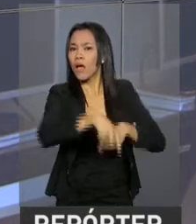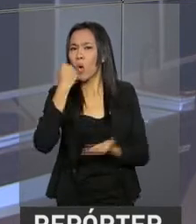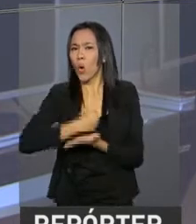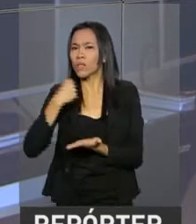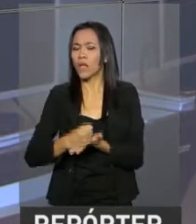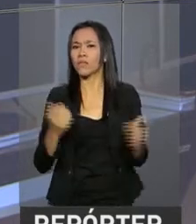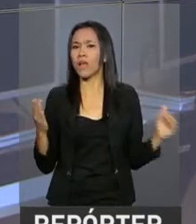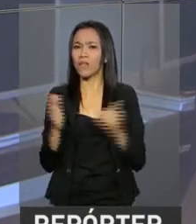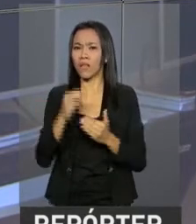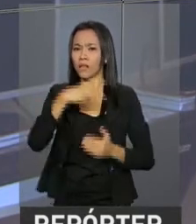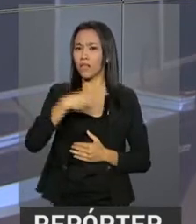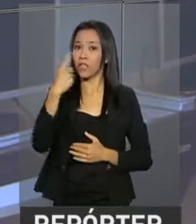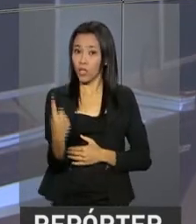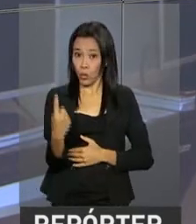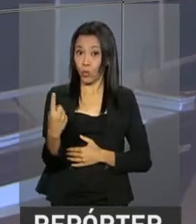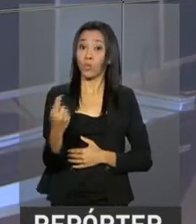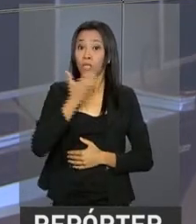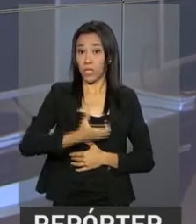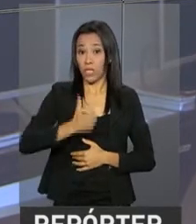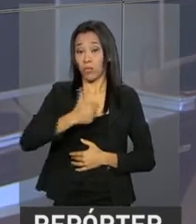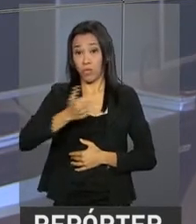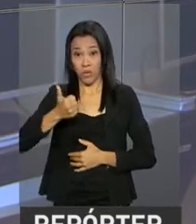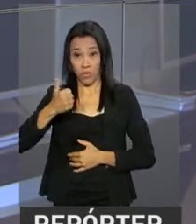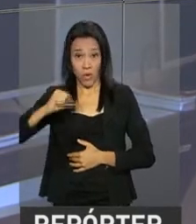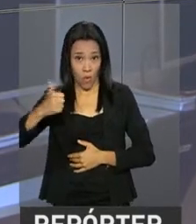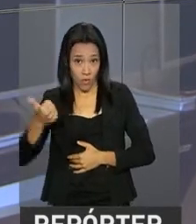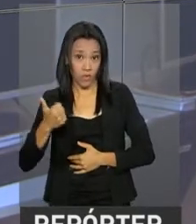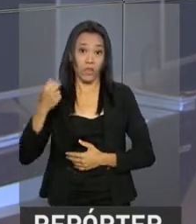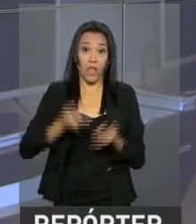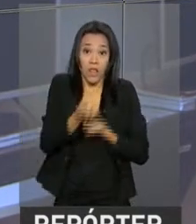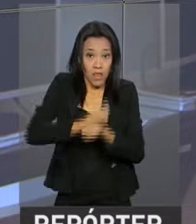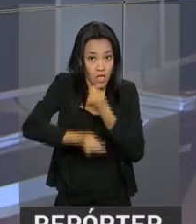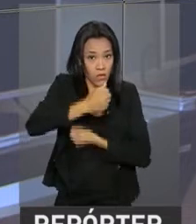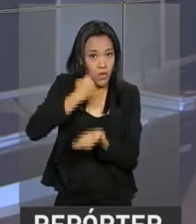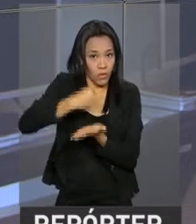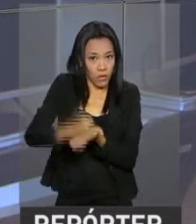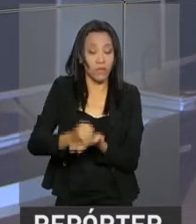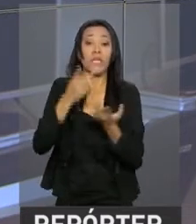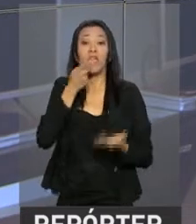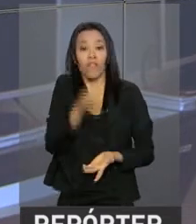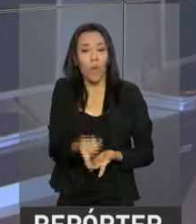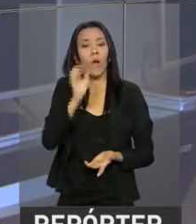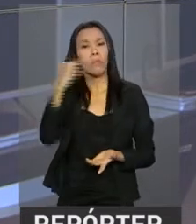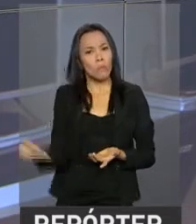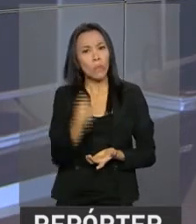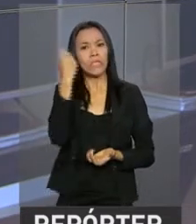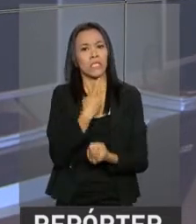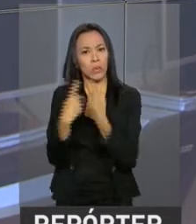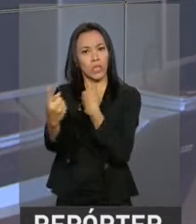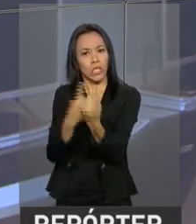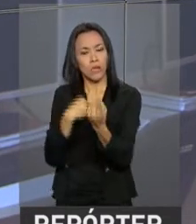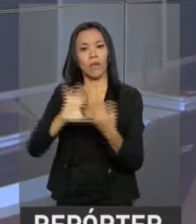feitos até 31 de dezembro de 2011 na cerimônia o presidente temer destacou a importância do diálogo com o congresso